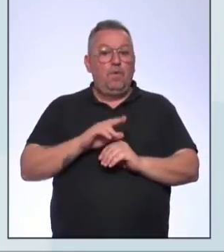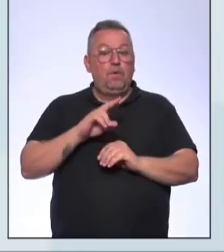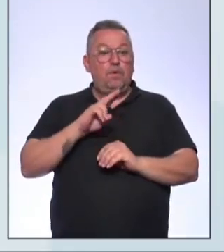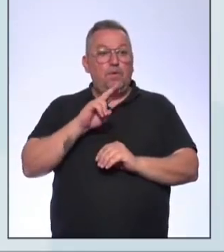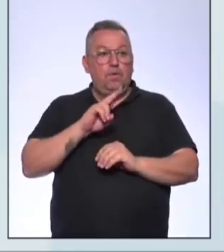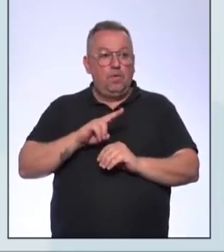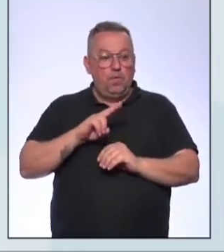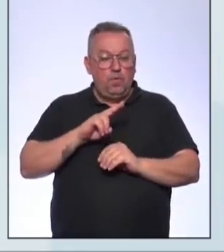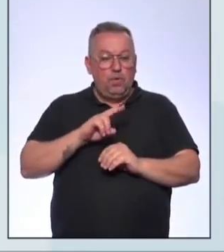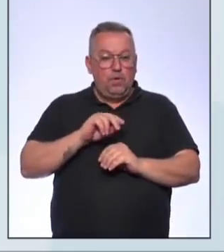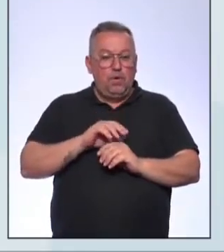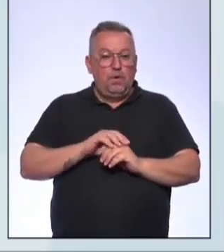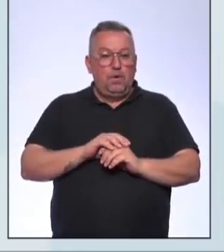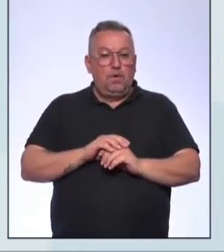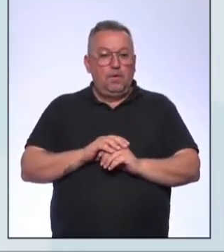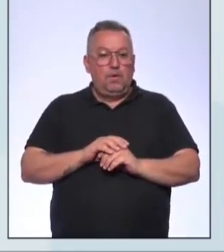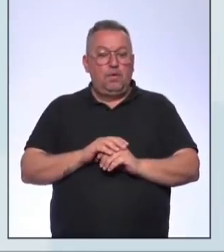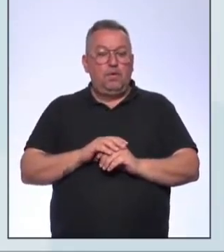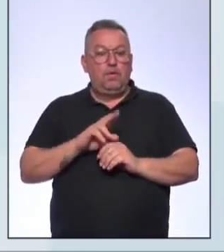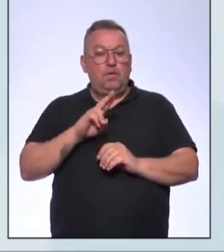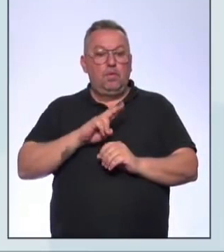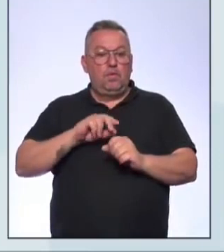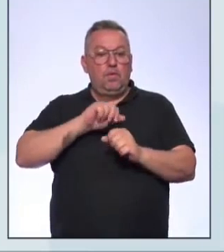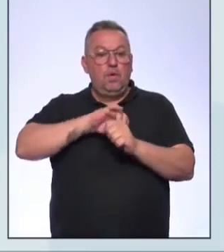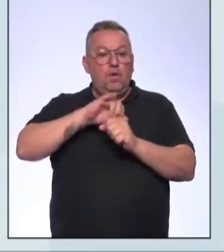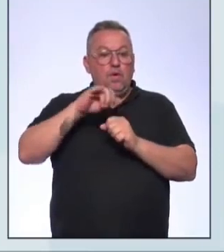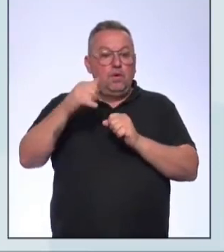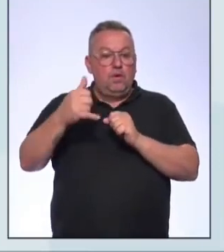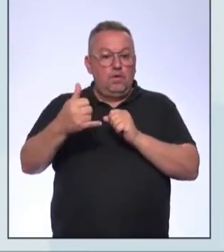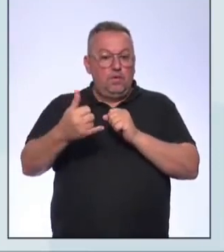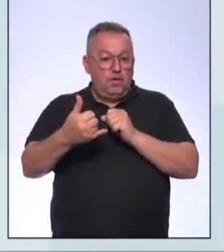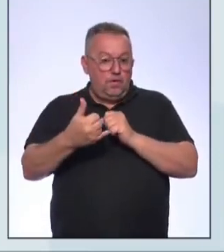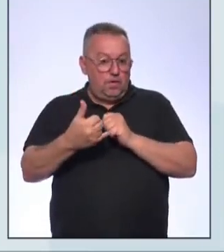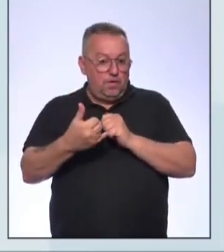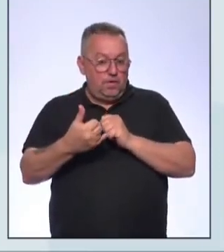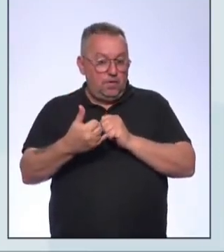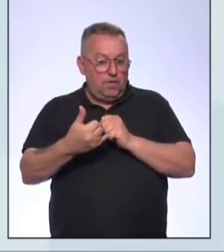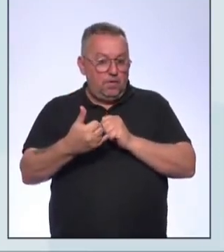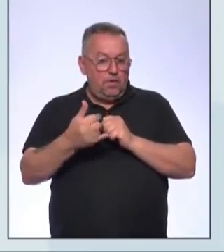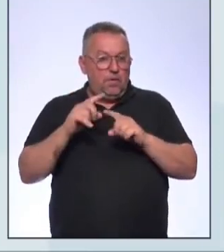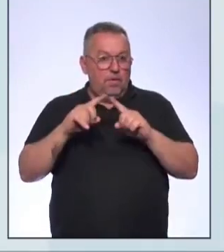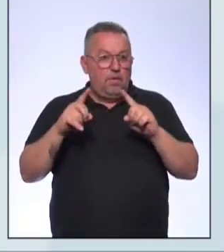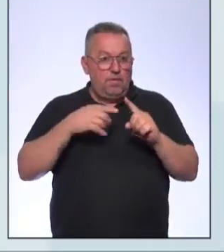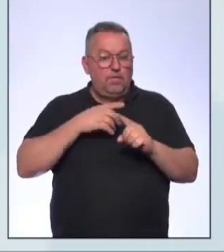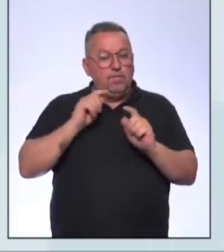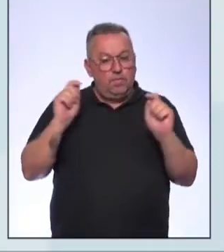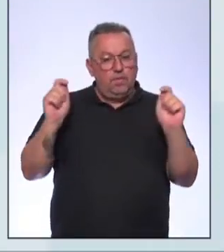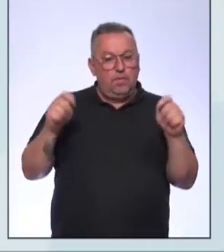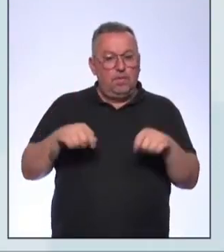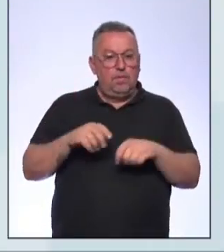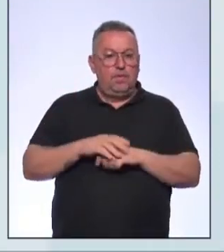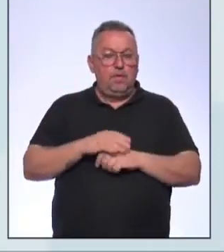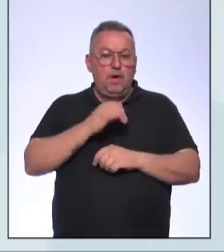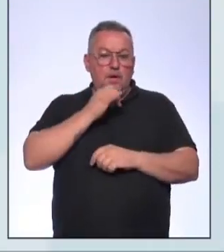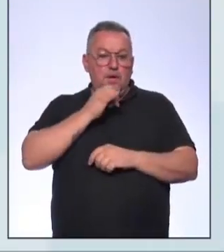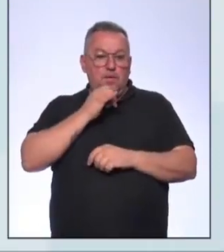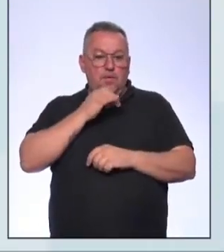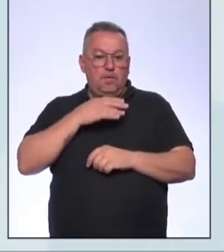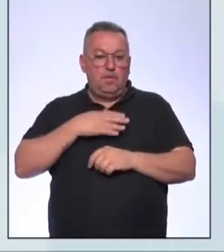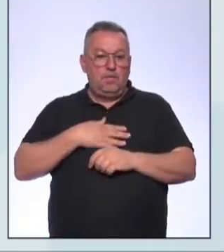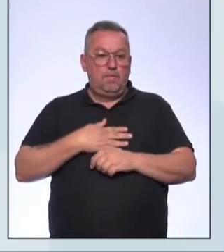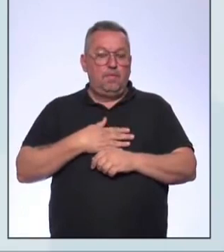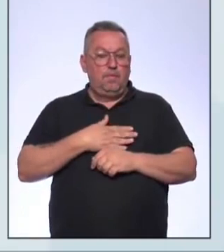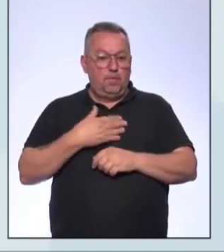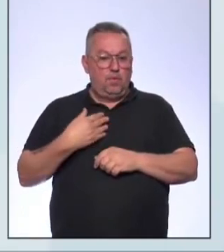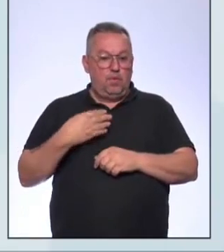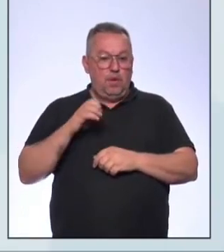and use the most adjectives you can. E use a quantidade maior de adjetivos que você pode. Isso. Aí eu coloquei no exemplo. Ó. My name is